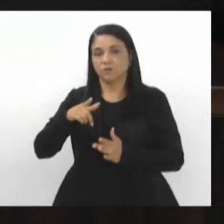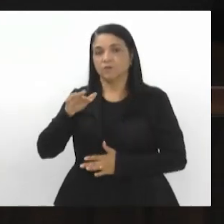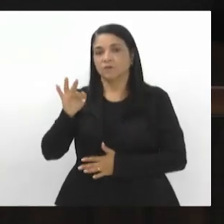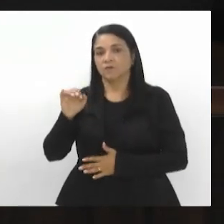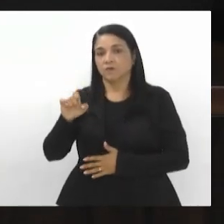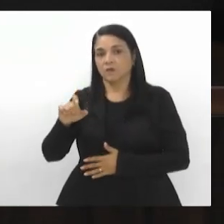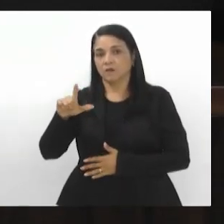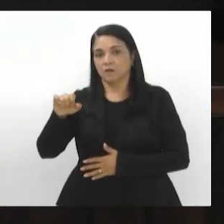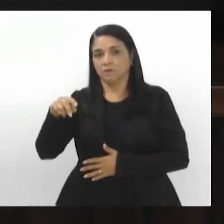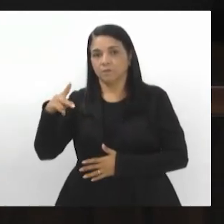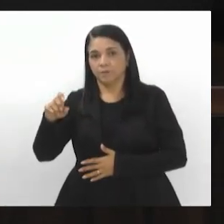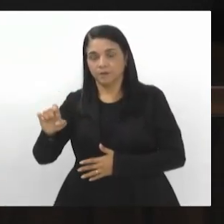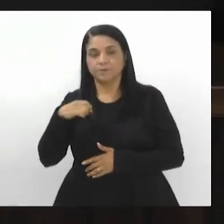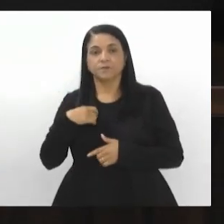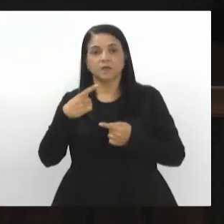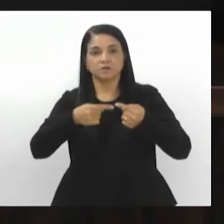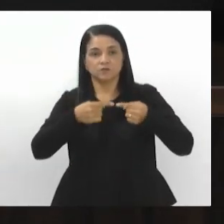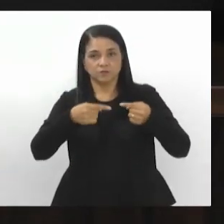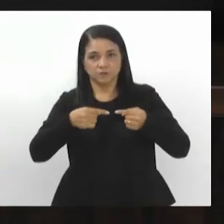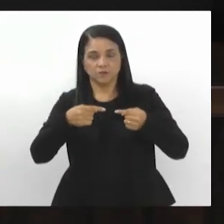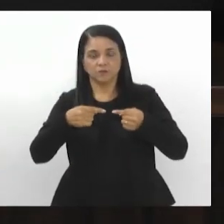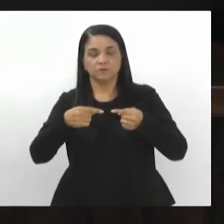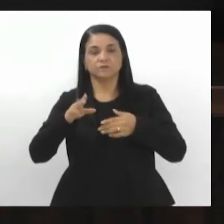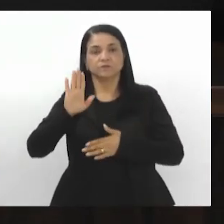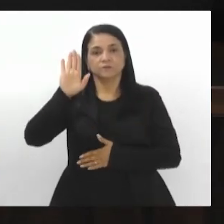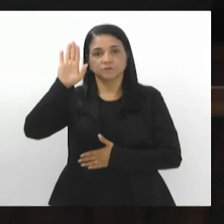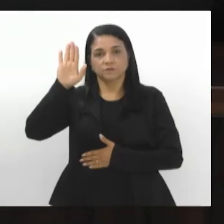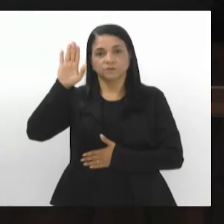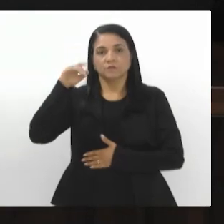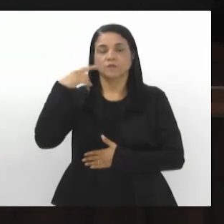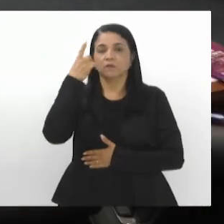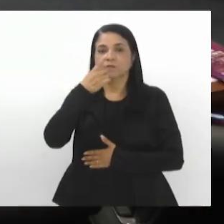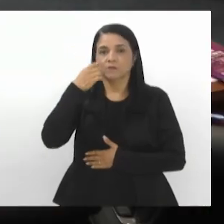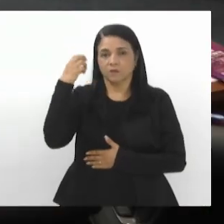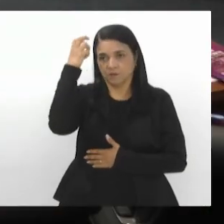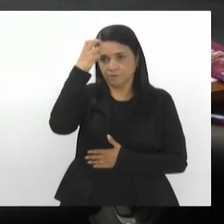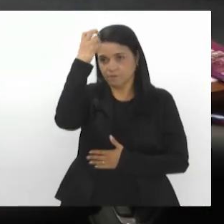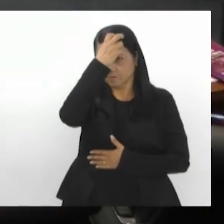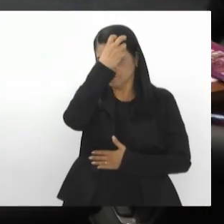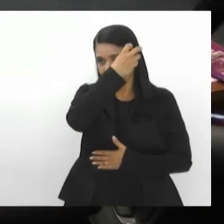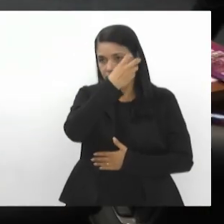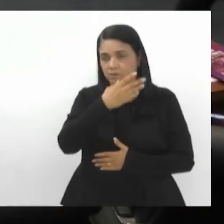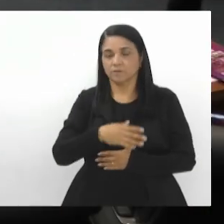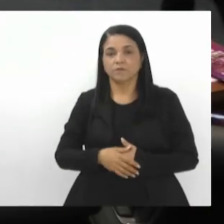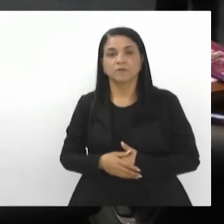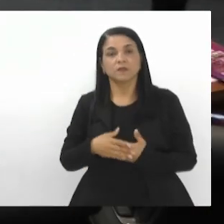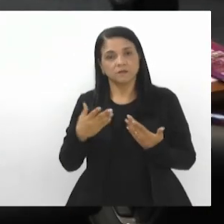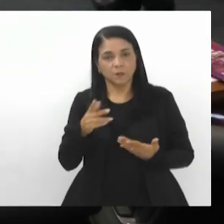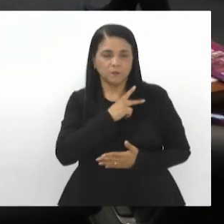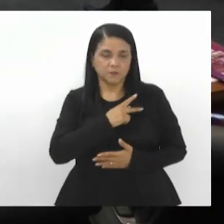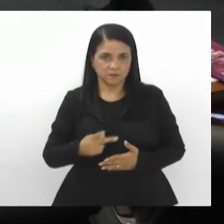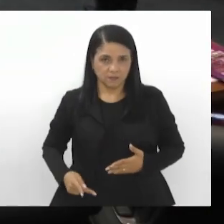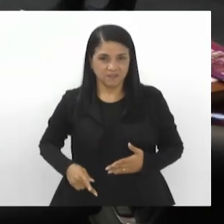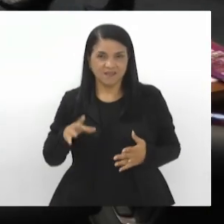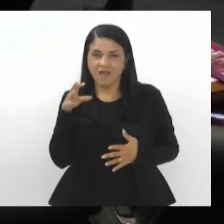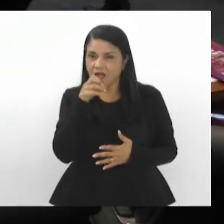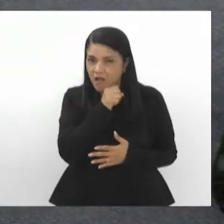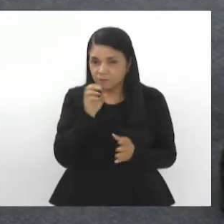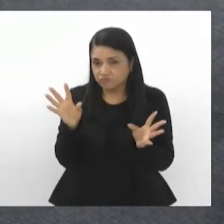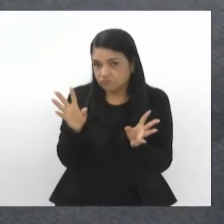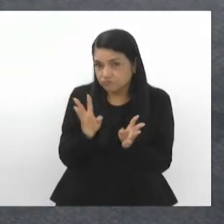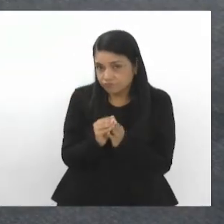Soares. Em discussão. Para discutir, deputada autora Verônica Lima, por favor. Presidente, muito rapidamente,